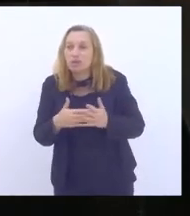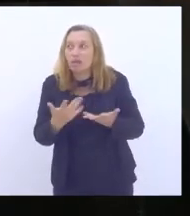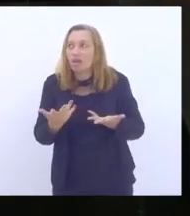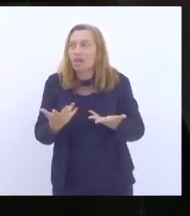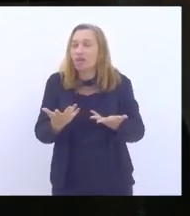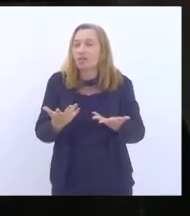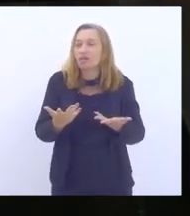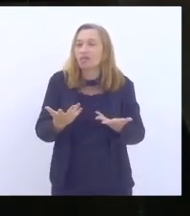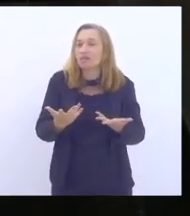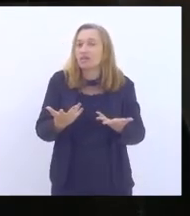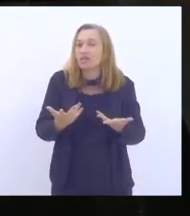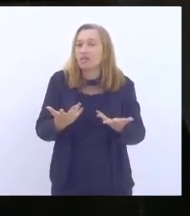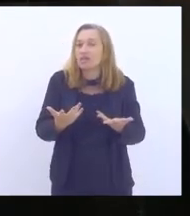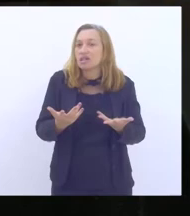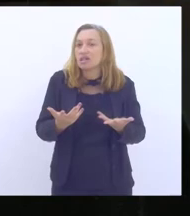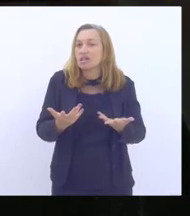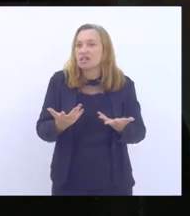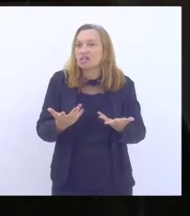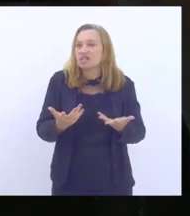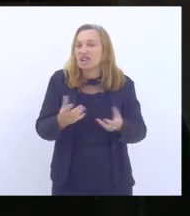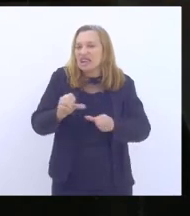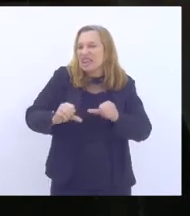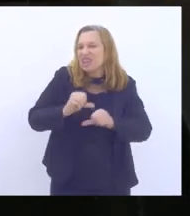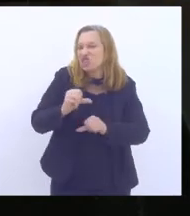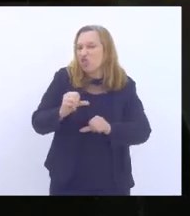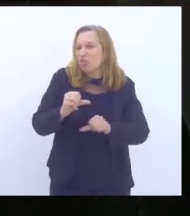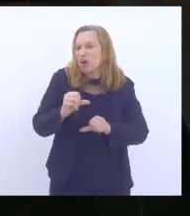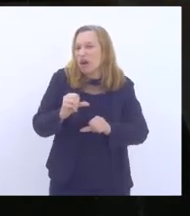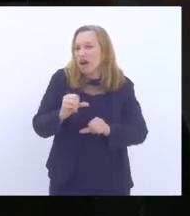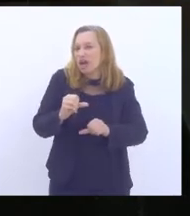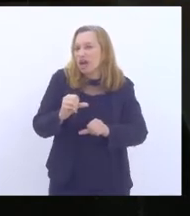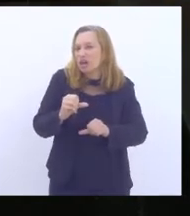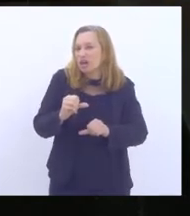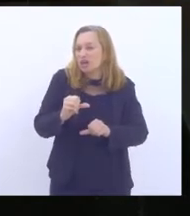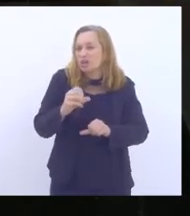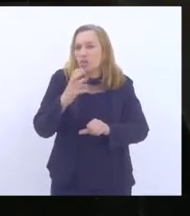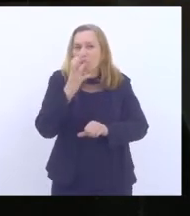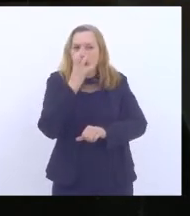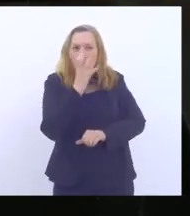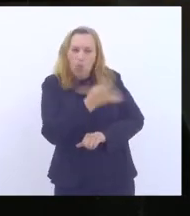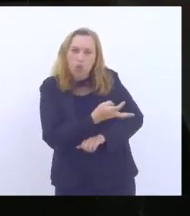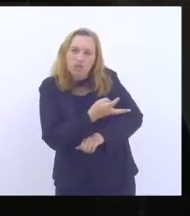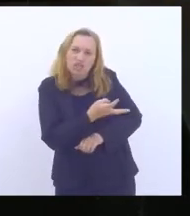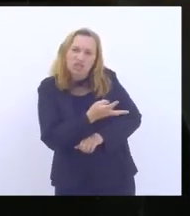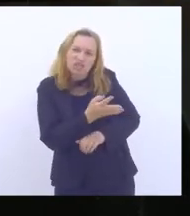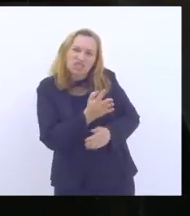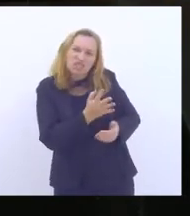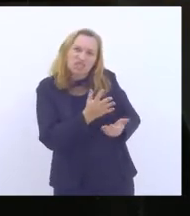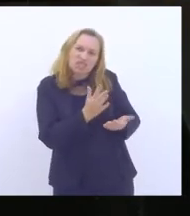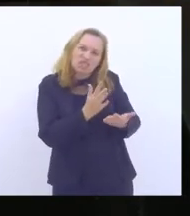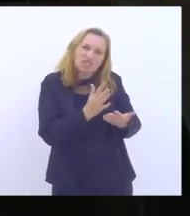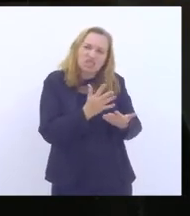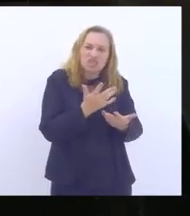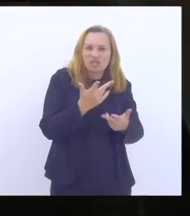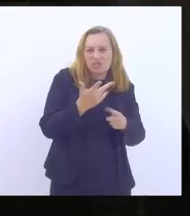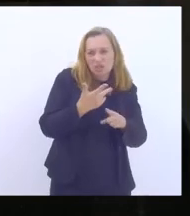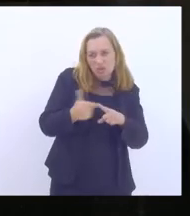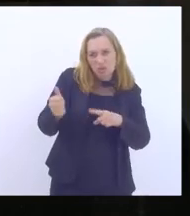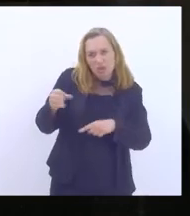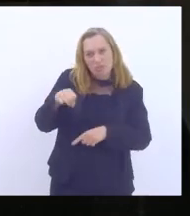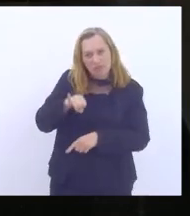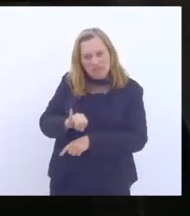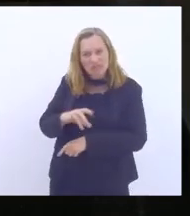de alguma maneira transformar uma acusação talvez em algum ganho para si